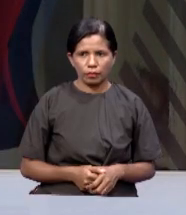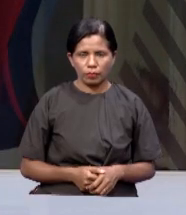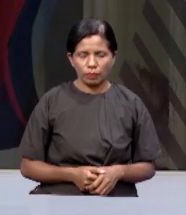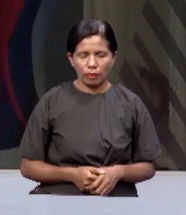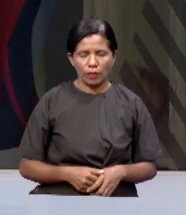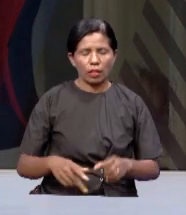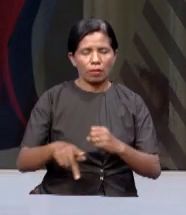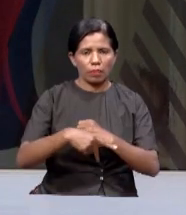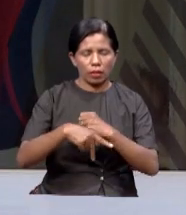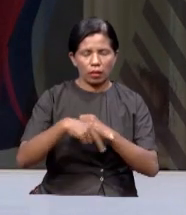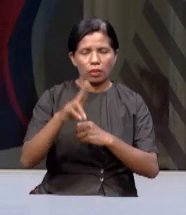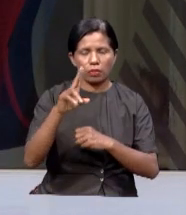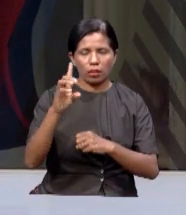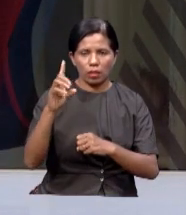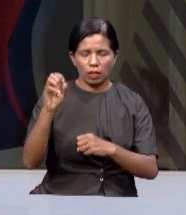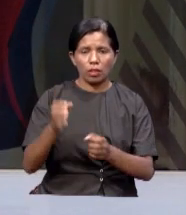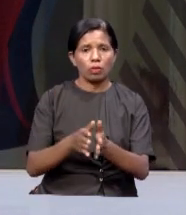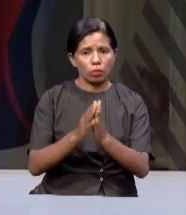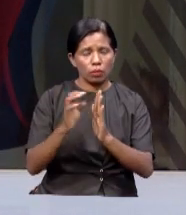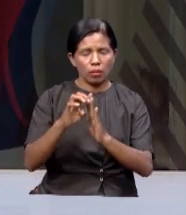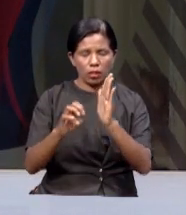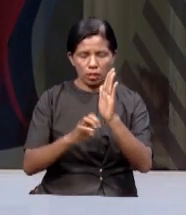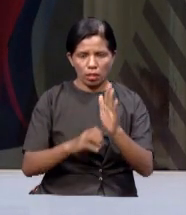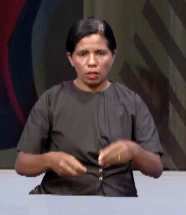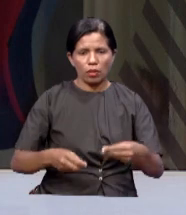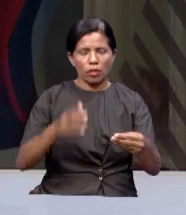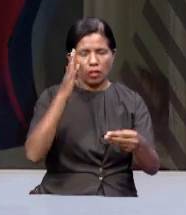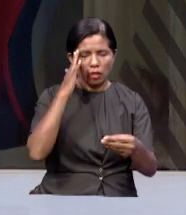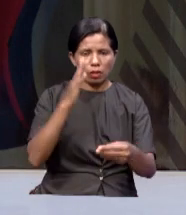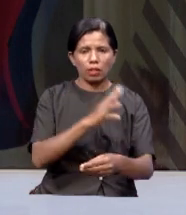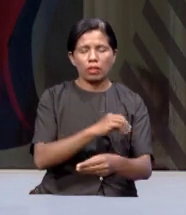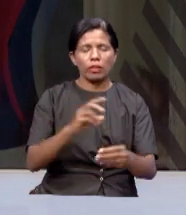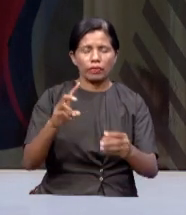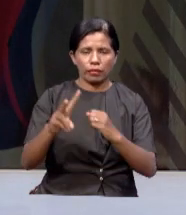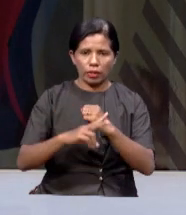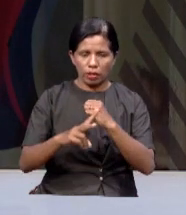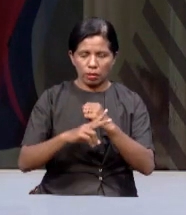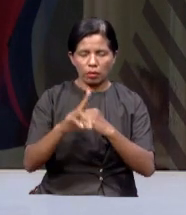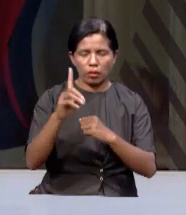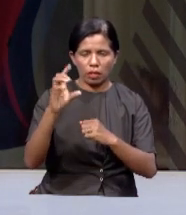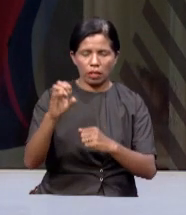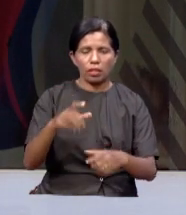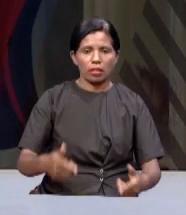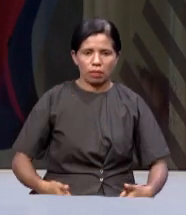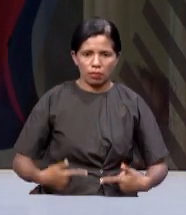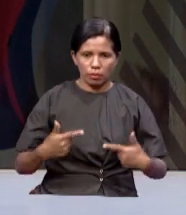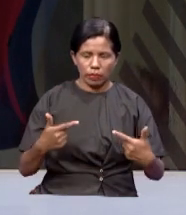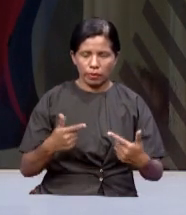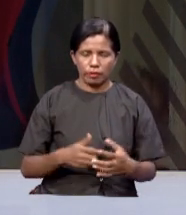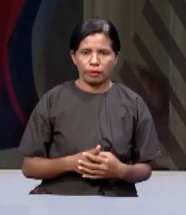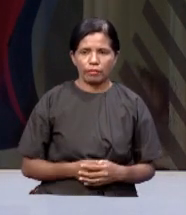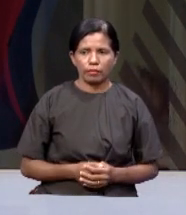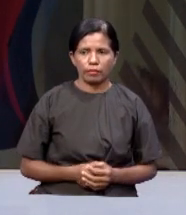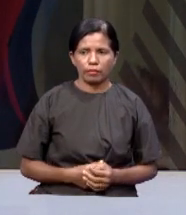Partido UDT, Russo Estado atufou o reconhecimento da vítima udetista Cira de BC Mores.